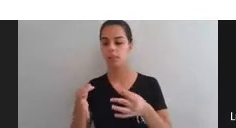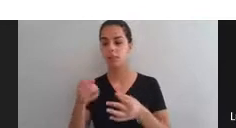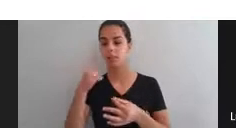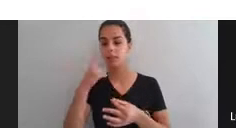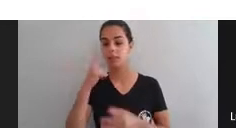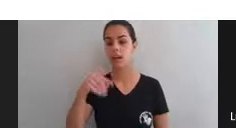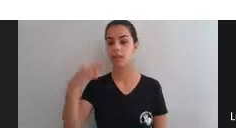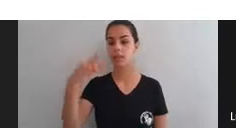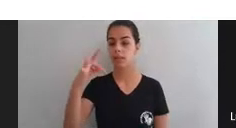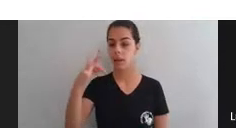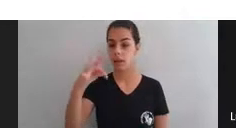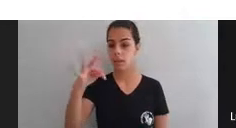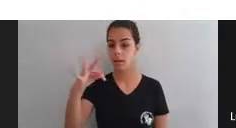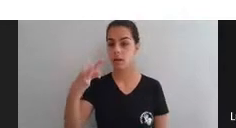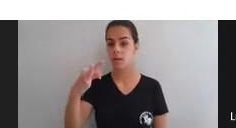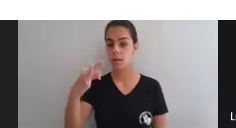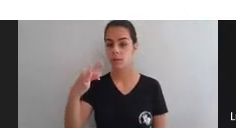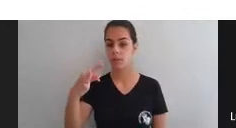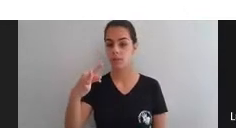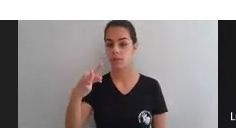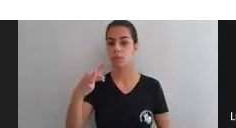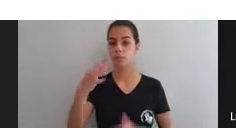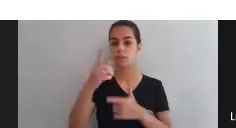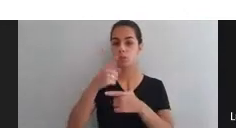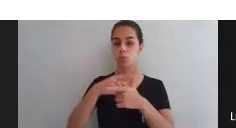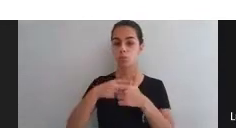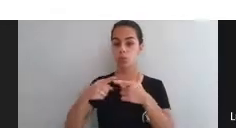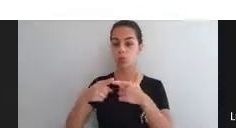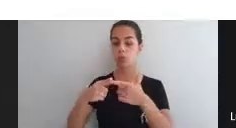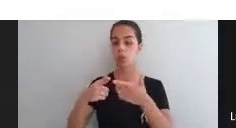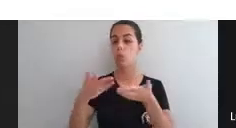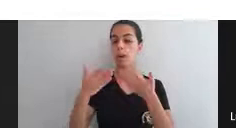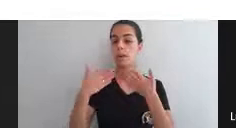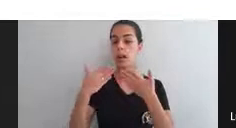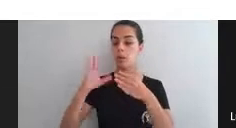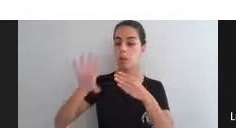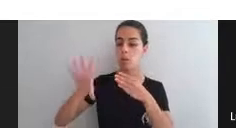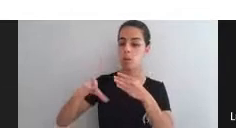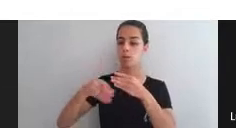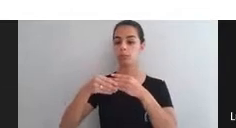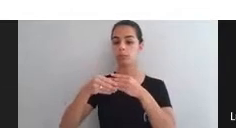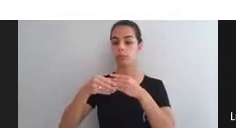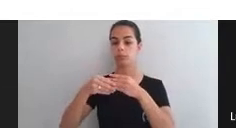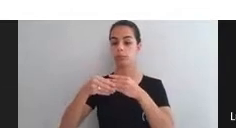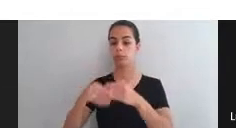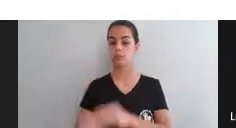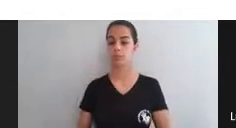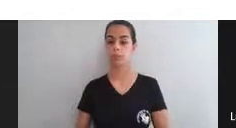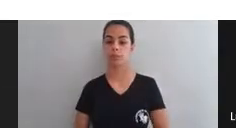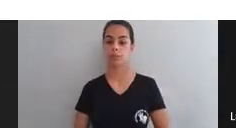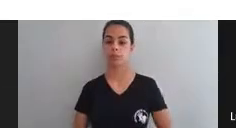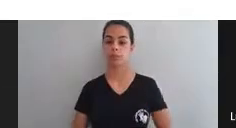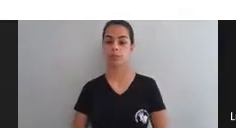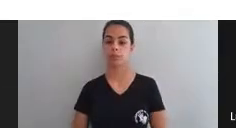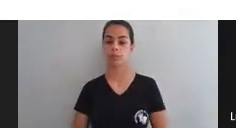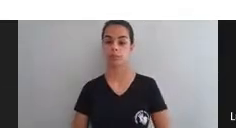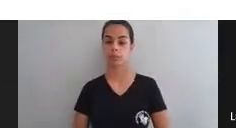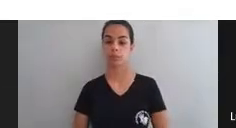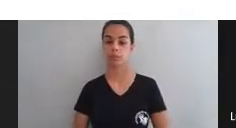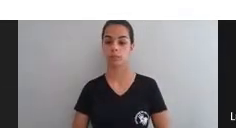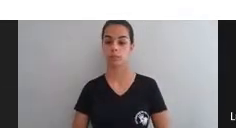líquido realizado dividido pelo calor adicionado, né? Isso